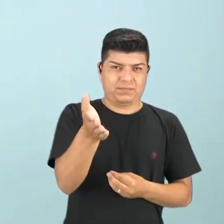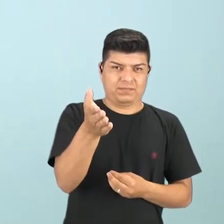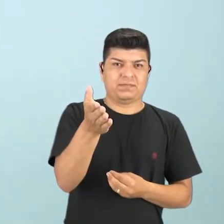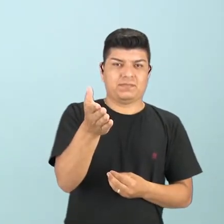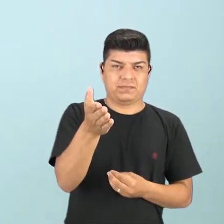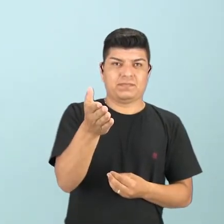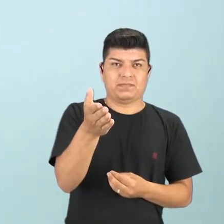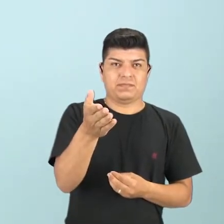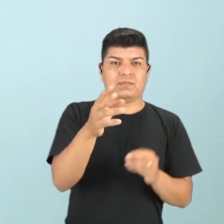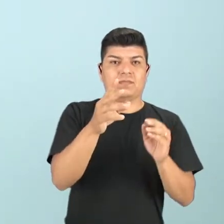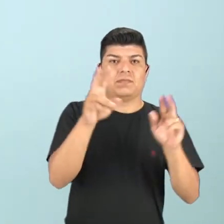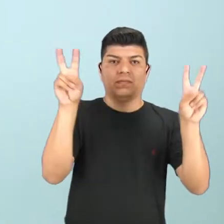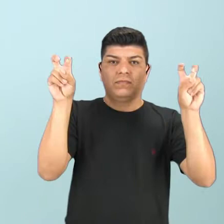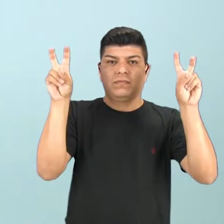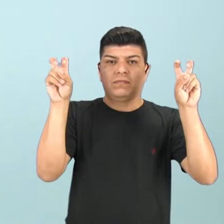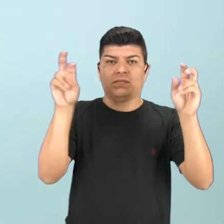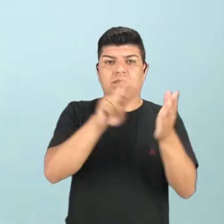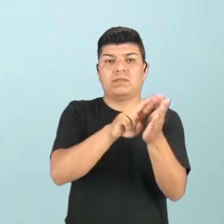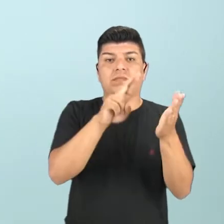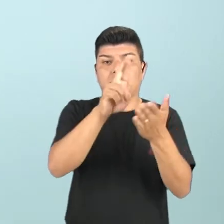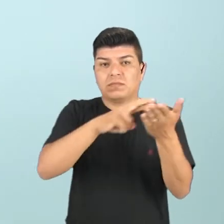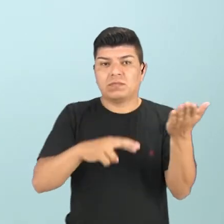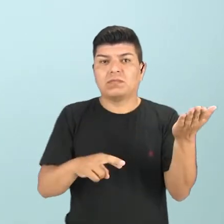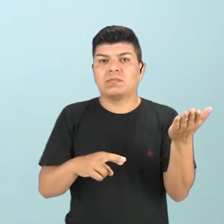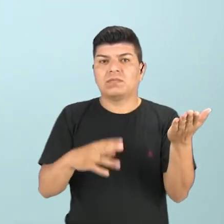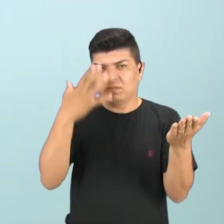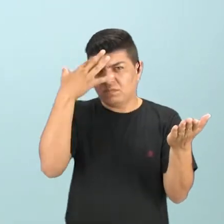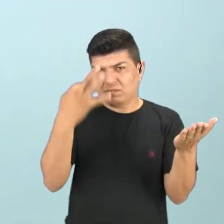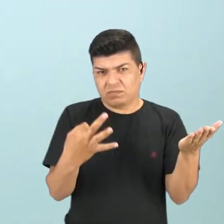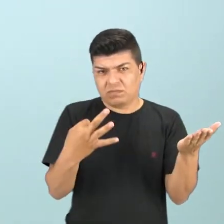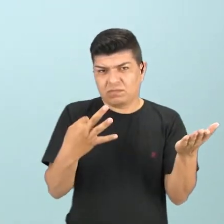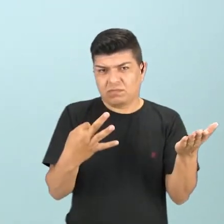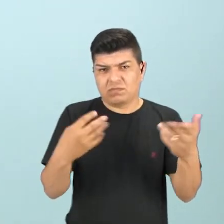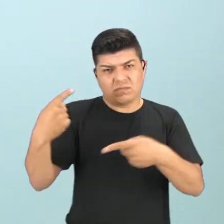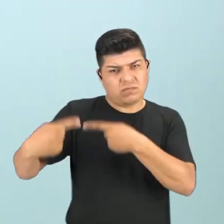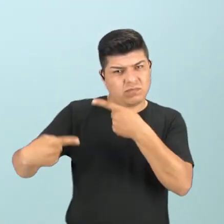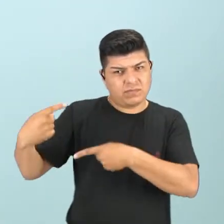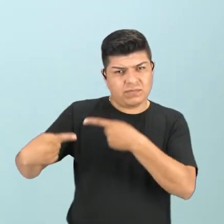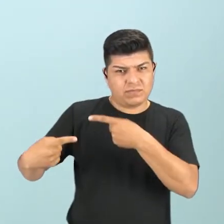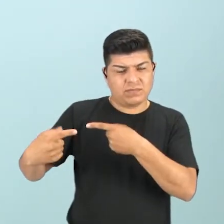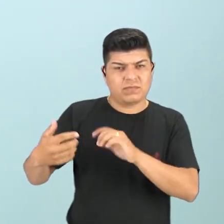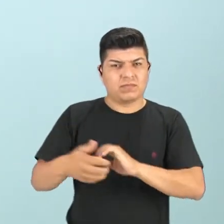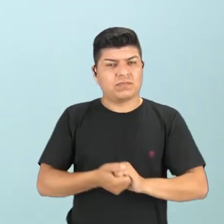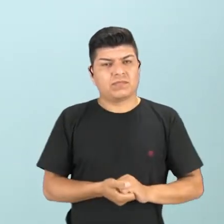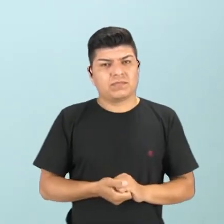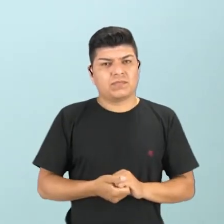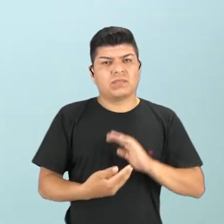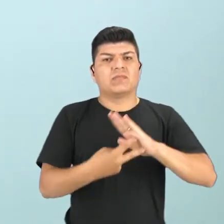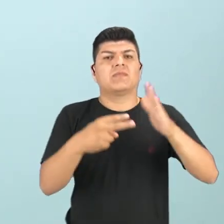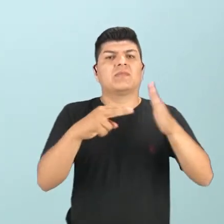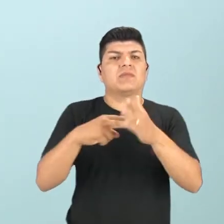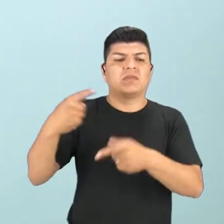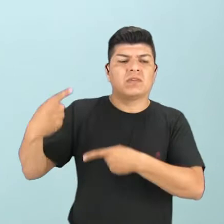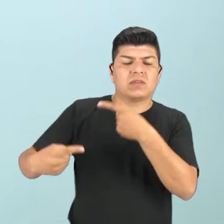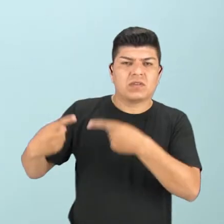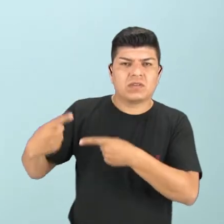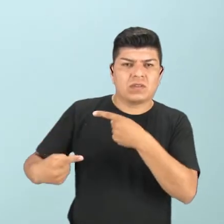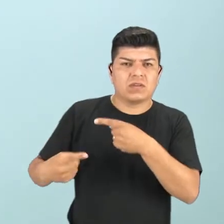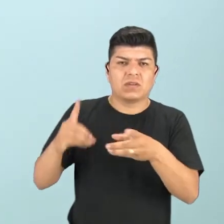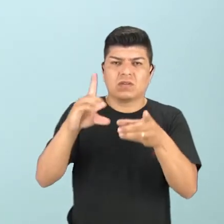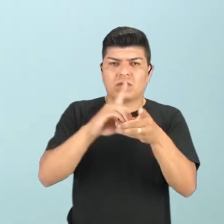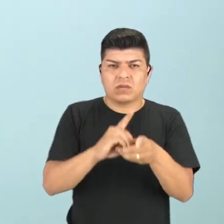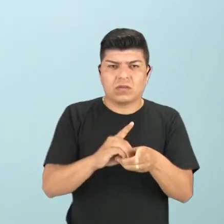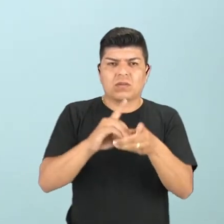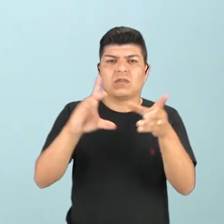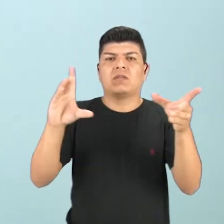E se o tema da redação cai sobre isso? O que você sabe sobre política? O que é política? O que é democracia? O